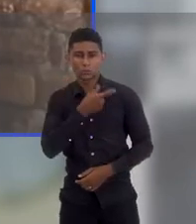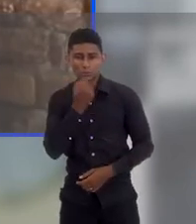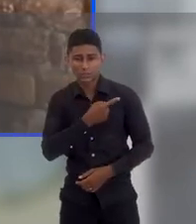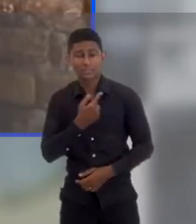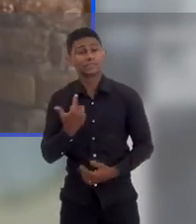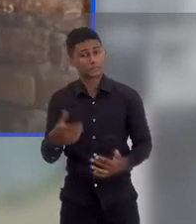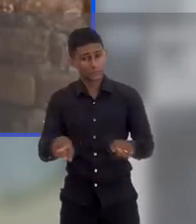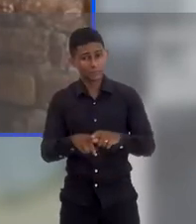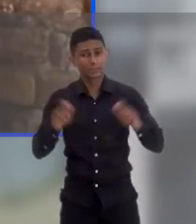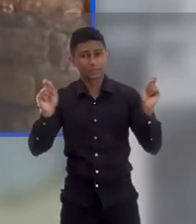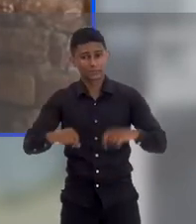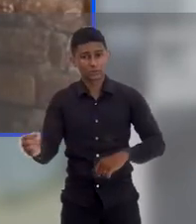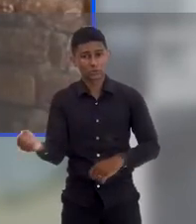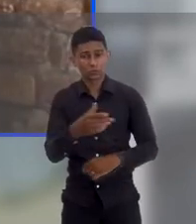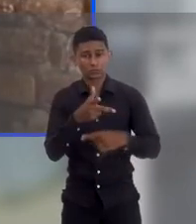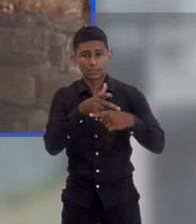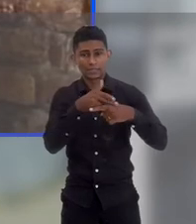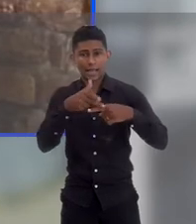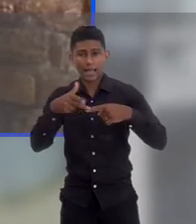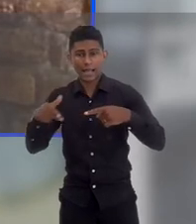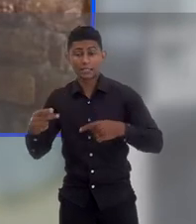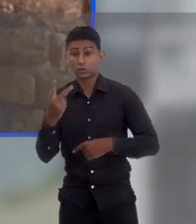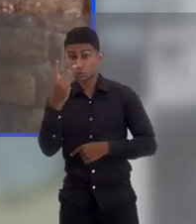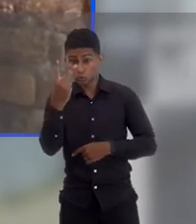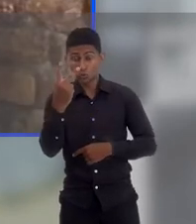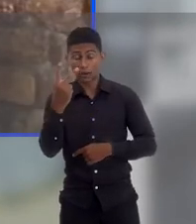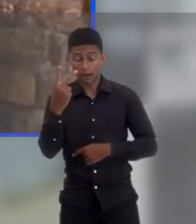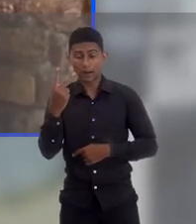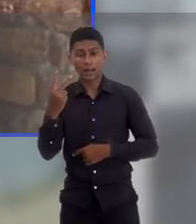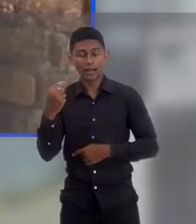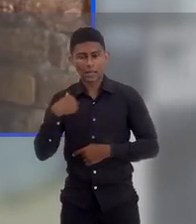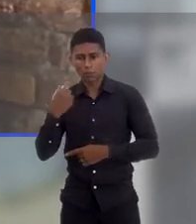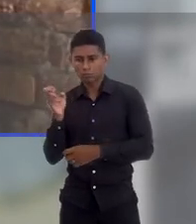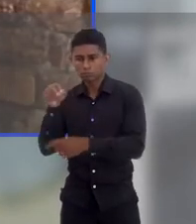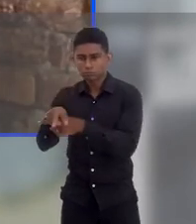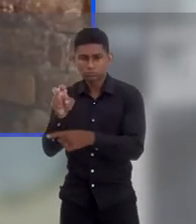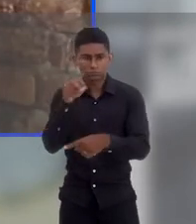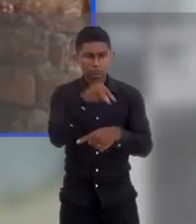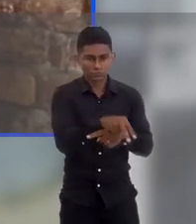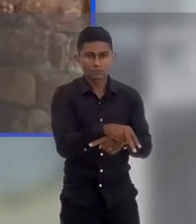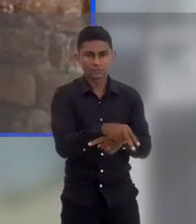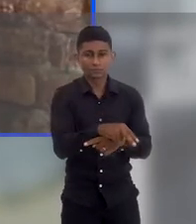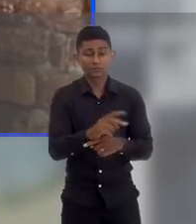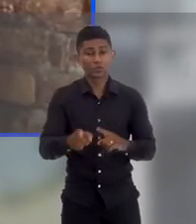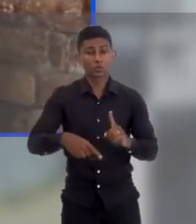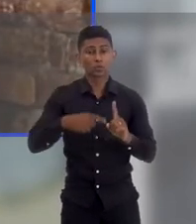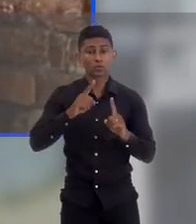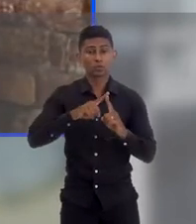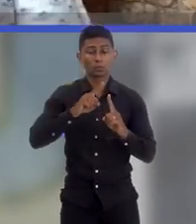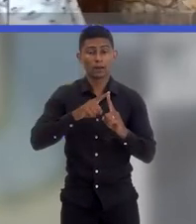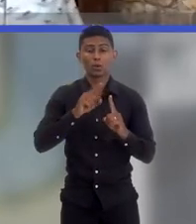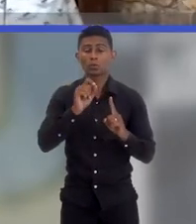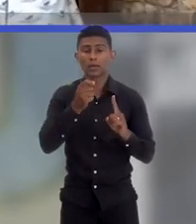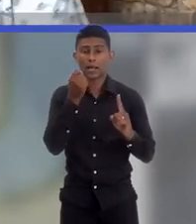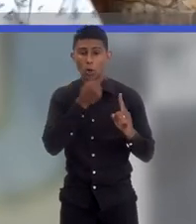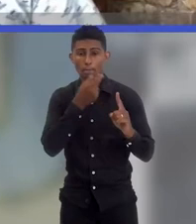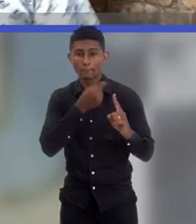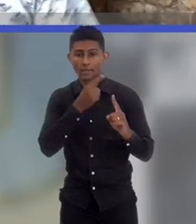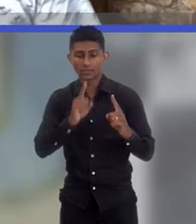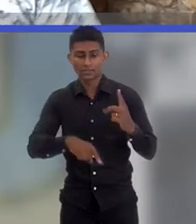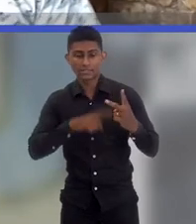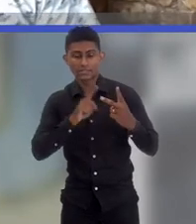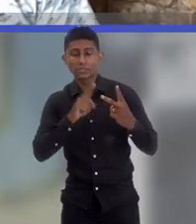vou estar em duas séries diferentes esse ano, fazendo papéis pequenos, mas bem legais, importantes. Uma é de comédia, a outra